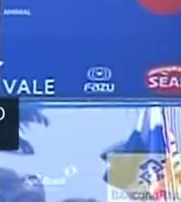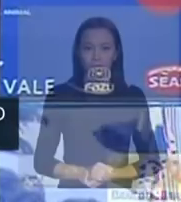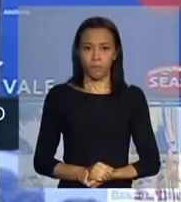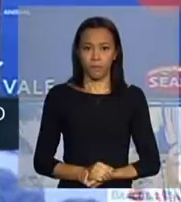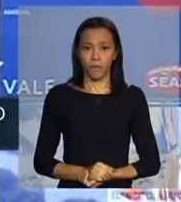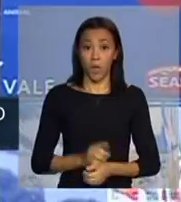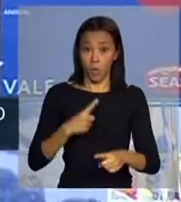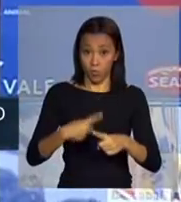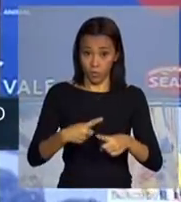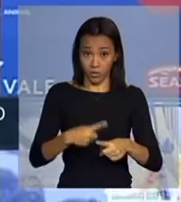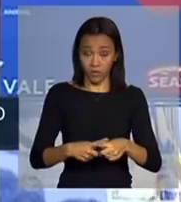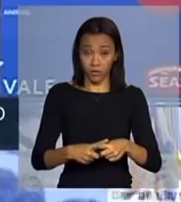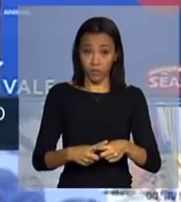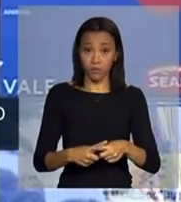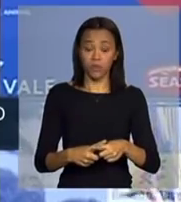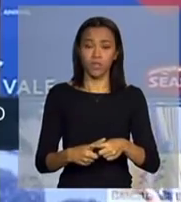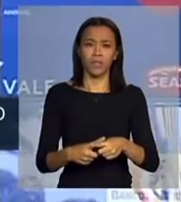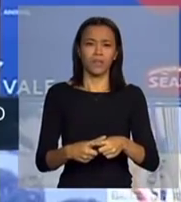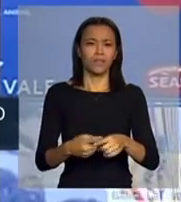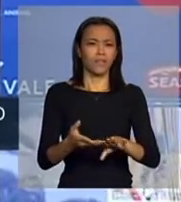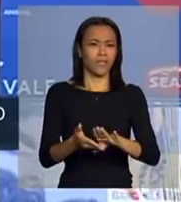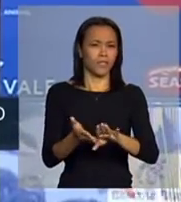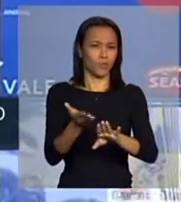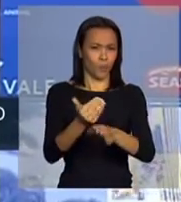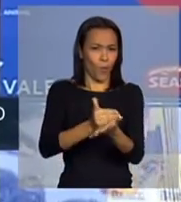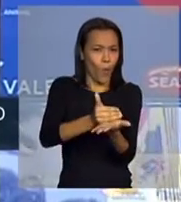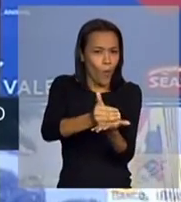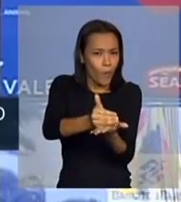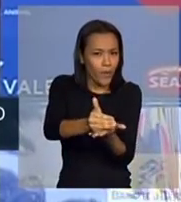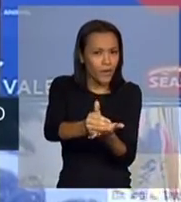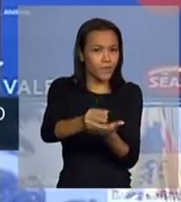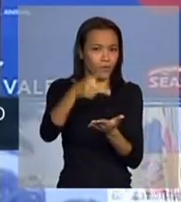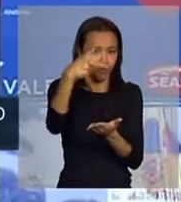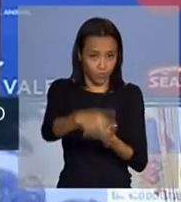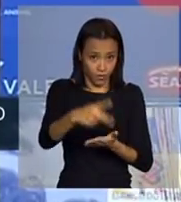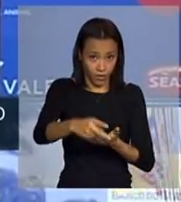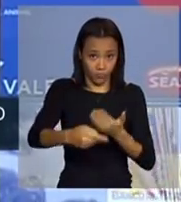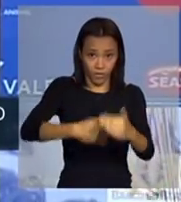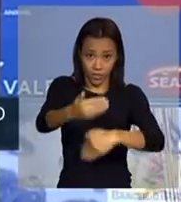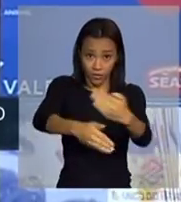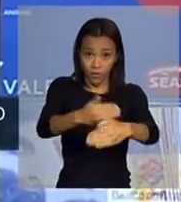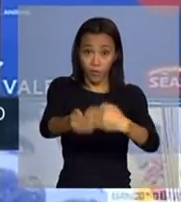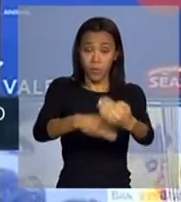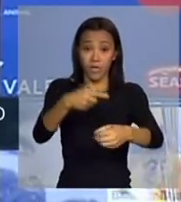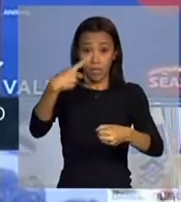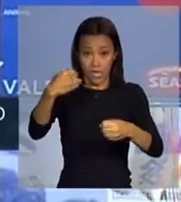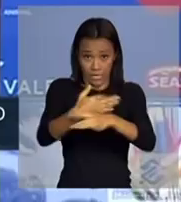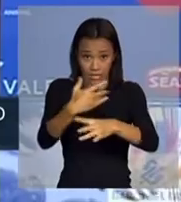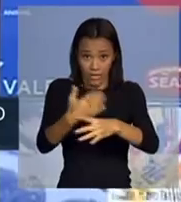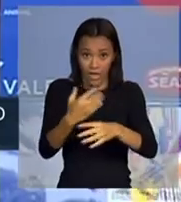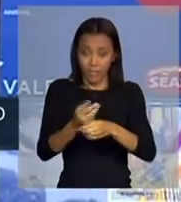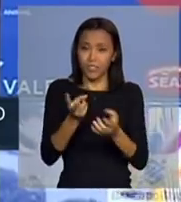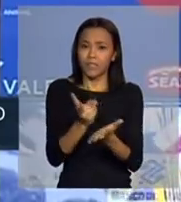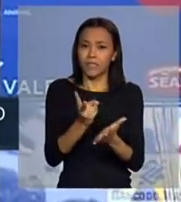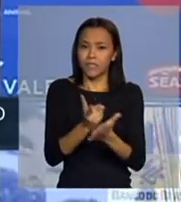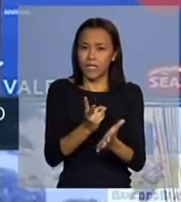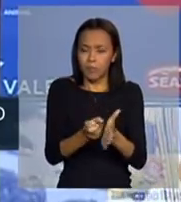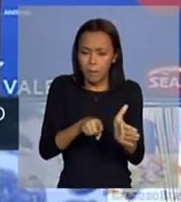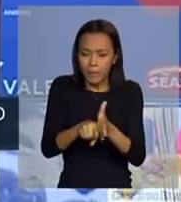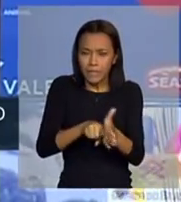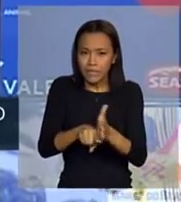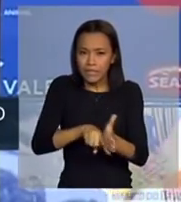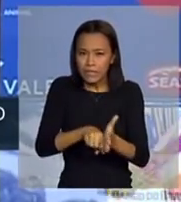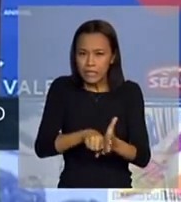Portanto, desde o início de seu desenvolvimento, Uberaba caminhou lado a lado com o aperfeiçoamento genético das